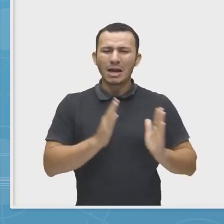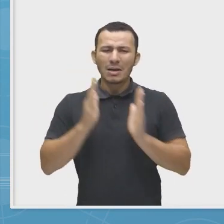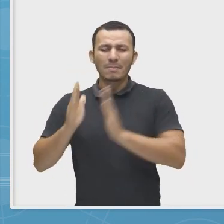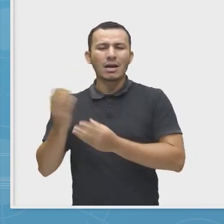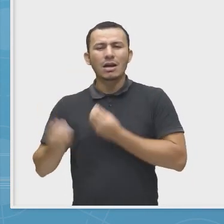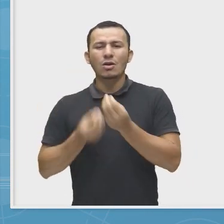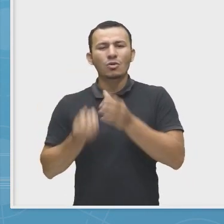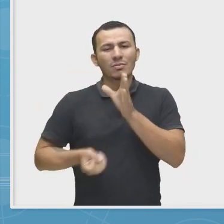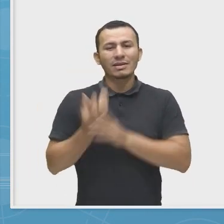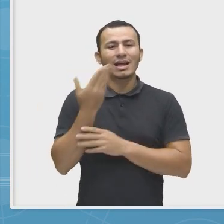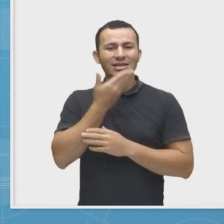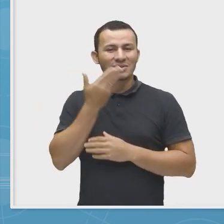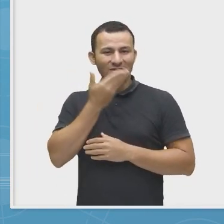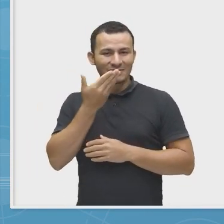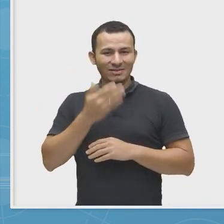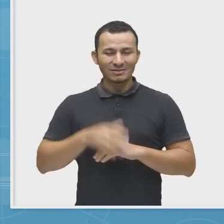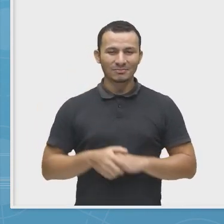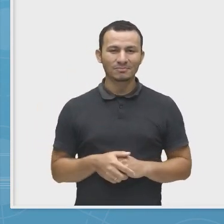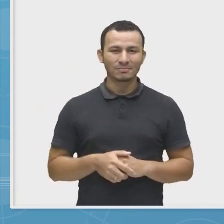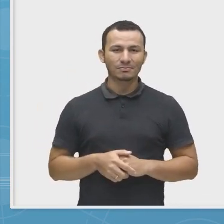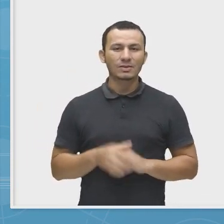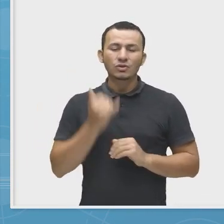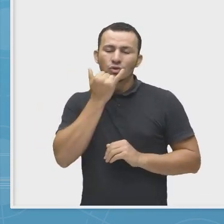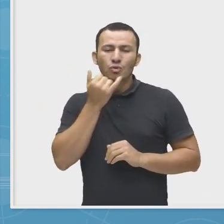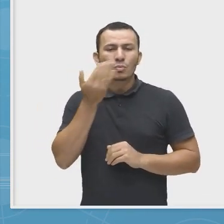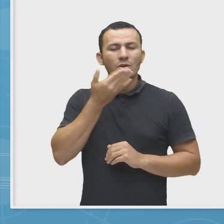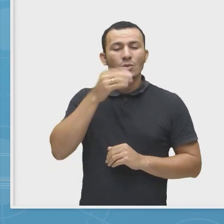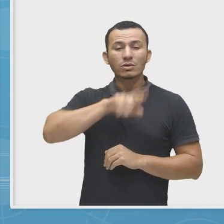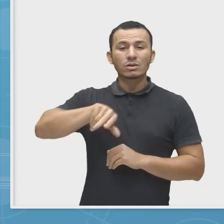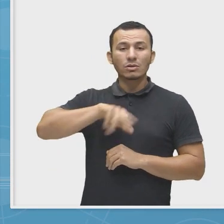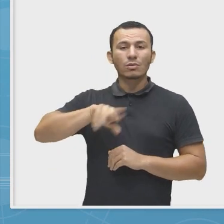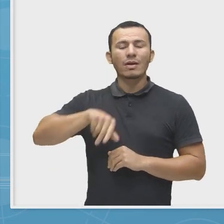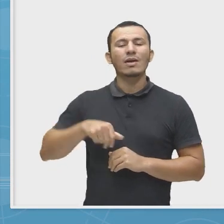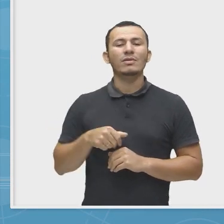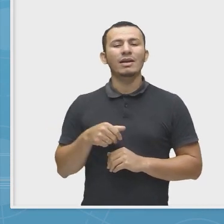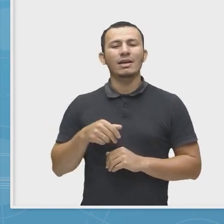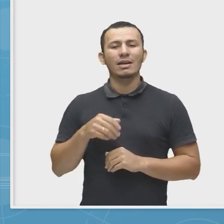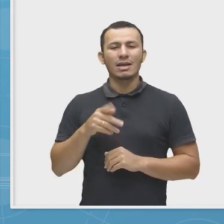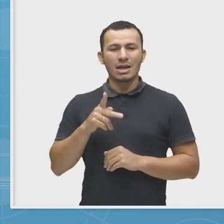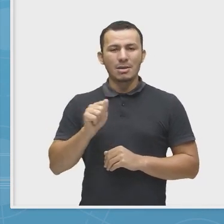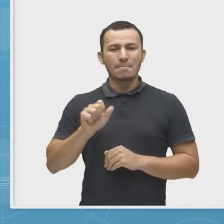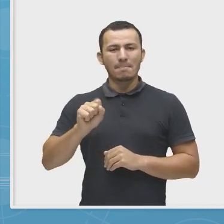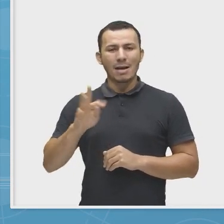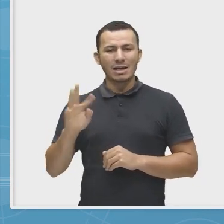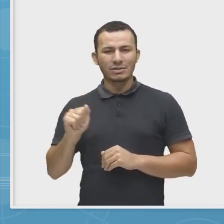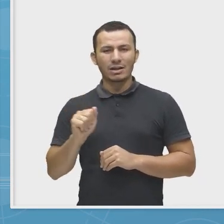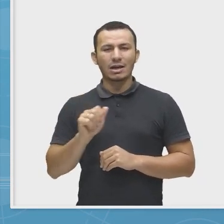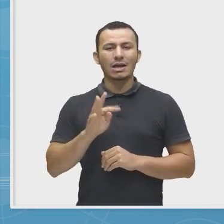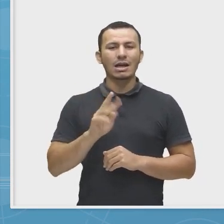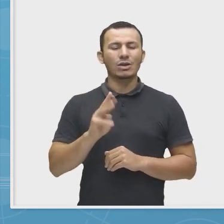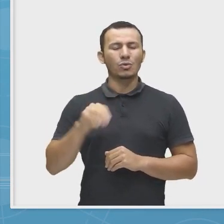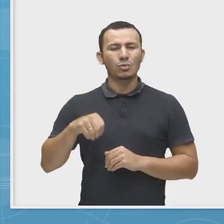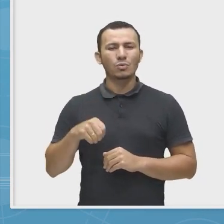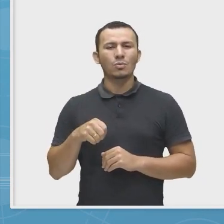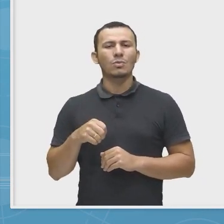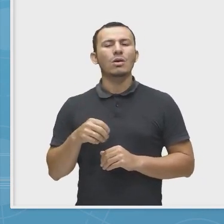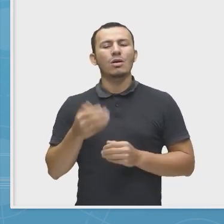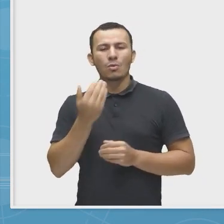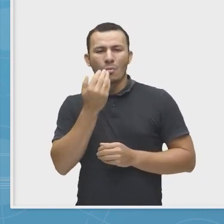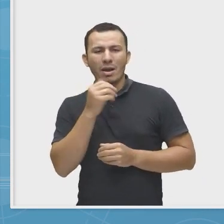esse doce, ok? Aliás, não é um doce não, né? É uma pasta de atum para comer com pão ou qualquer